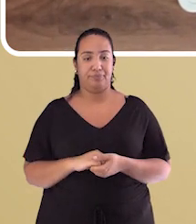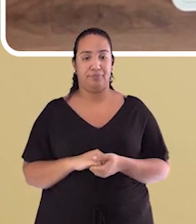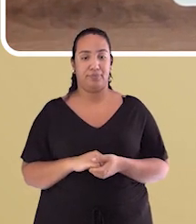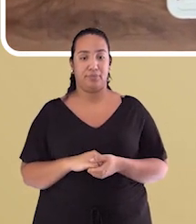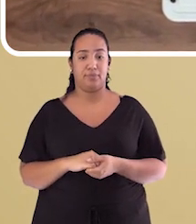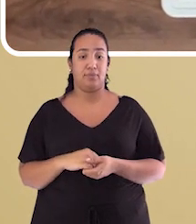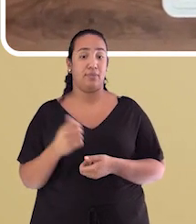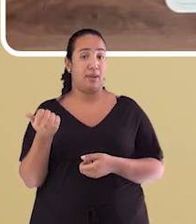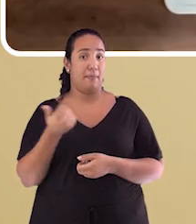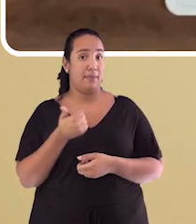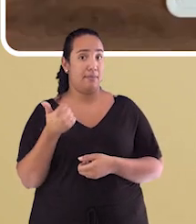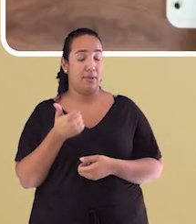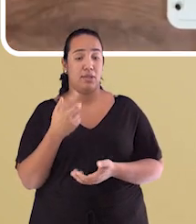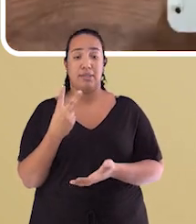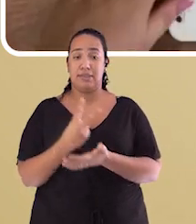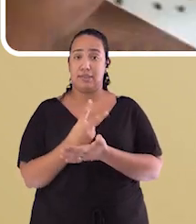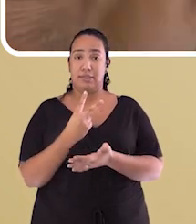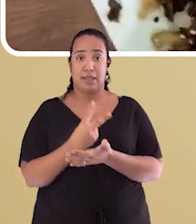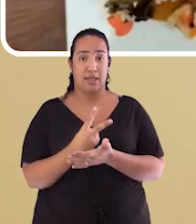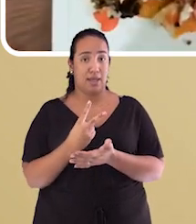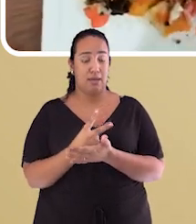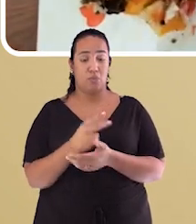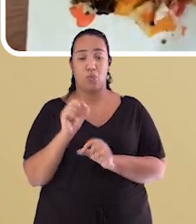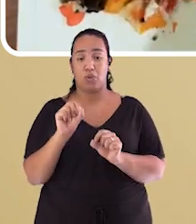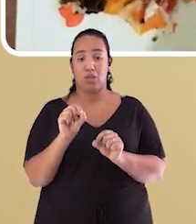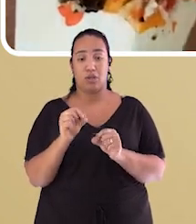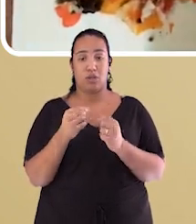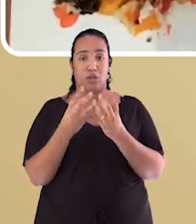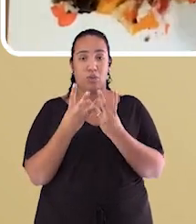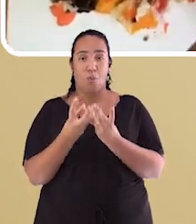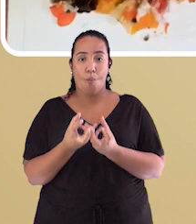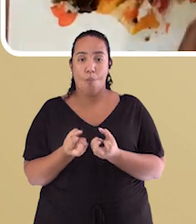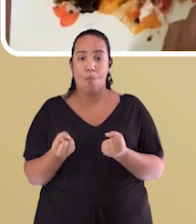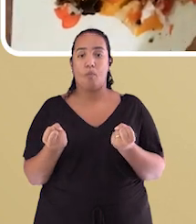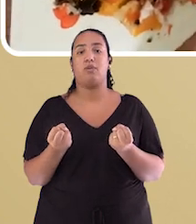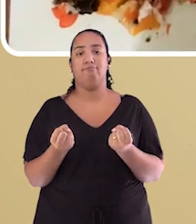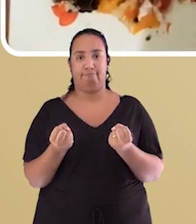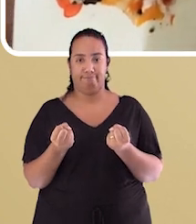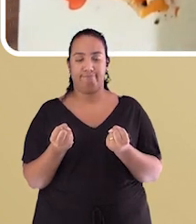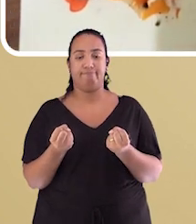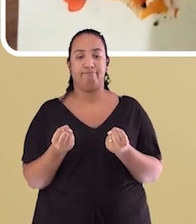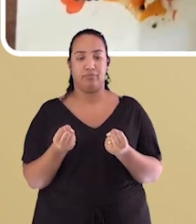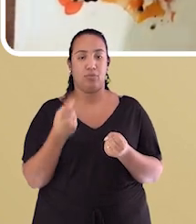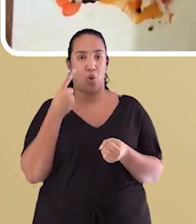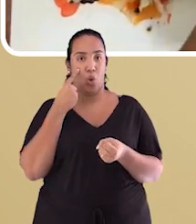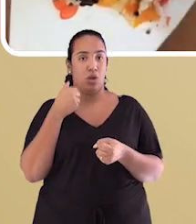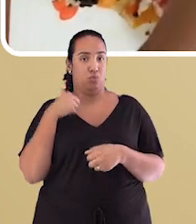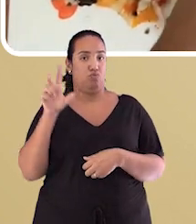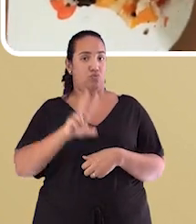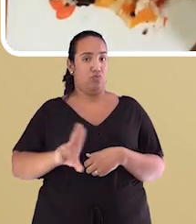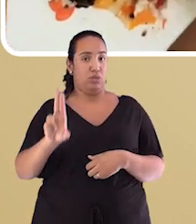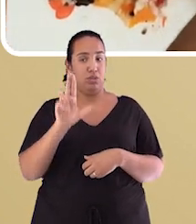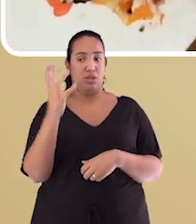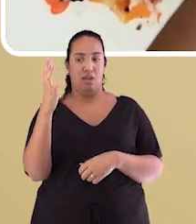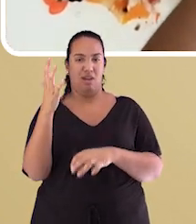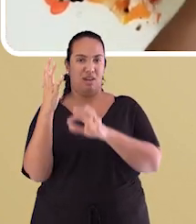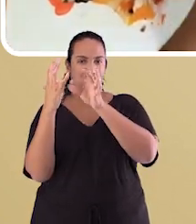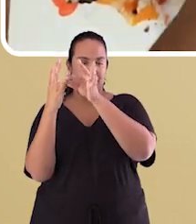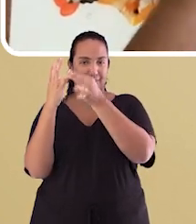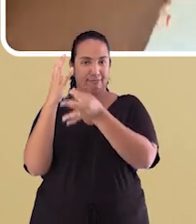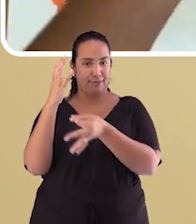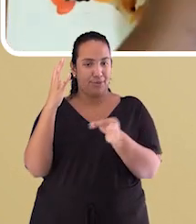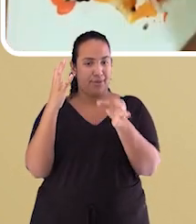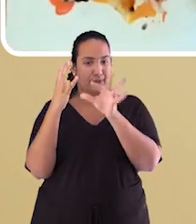A primeira camada vai ser sempre da parte seca, da matéria orgânica seca, que eu estou usando folhas